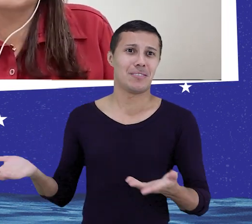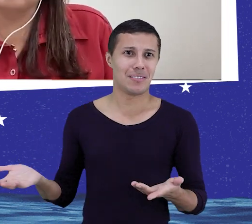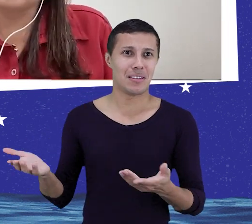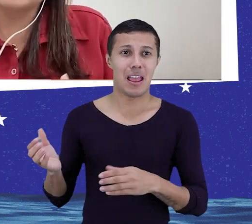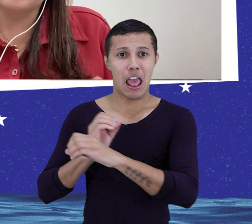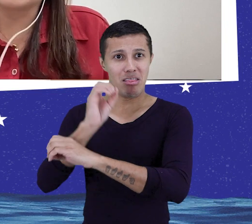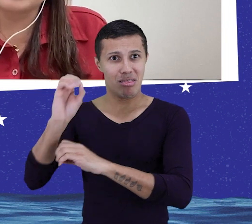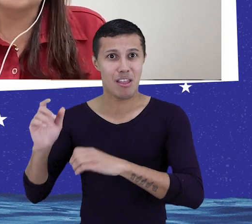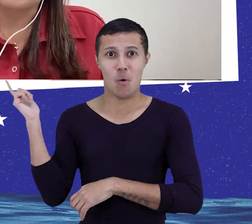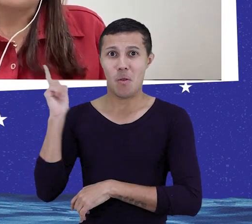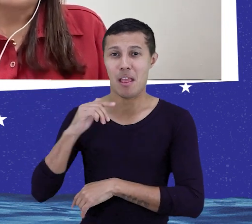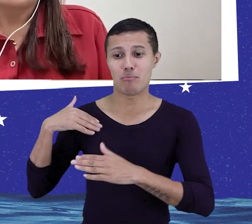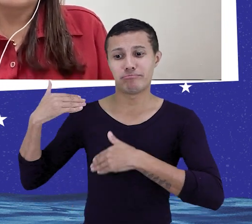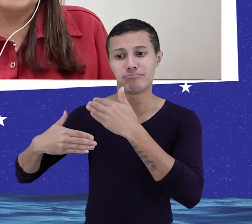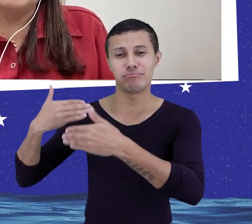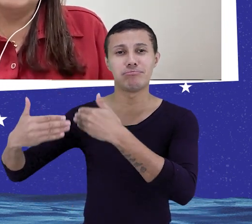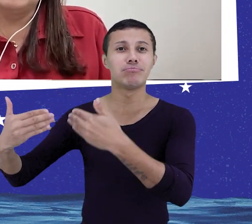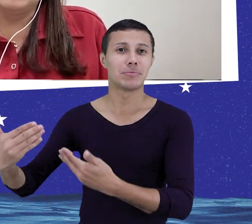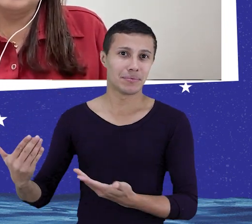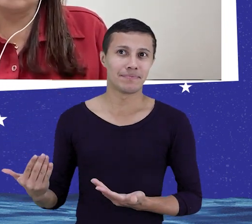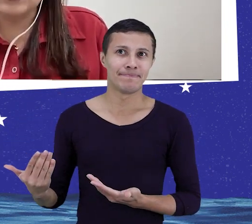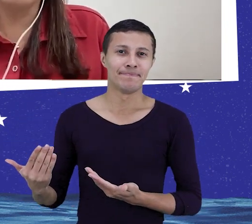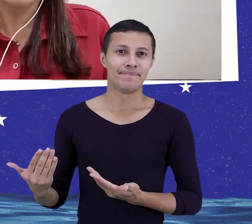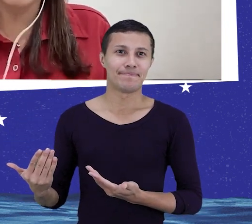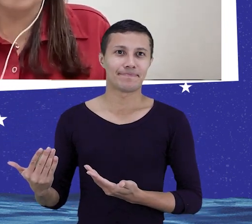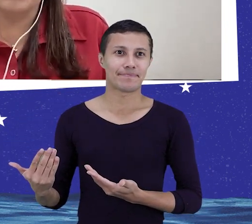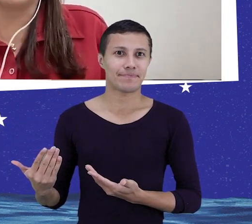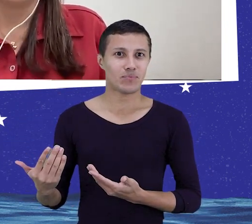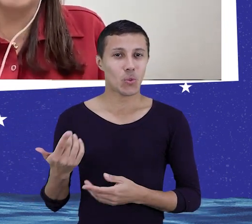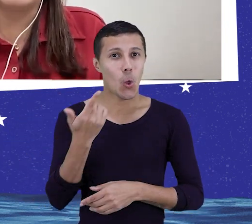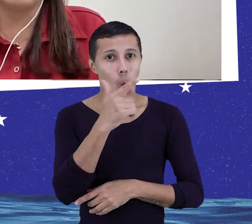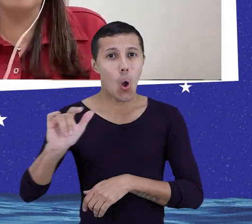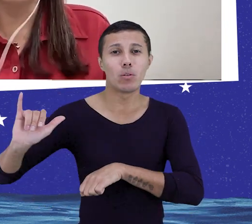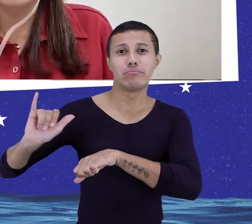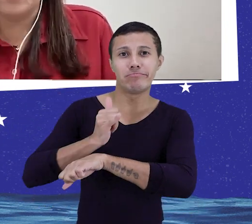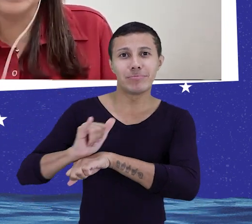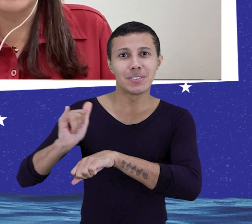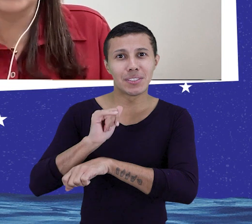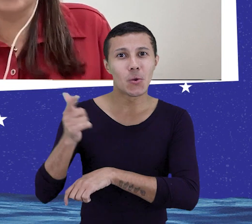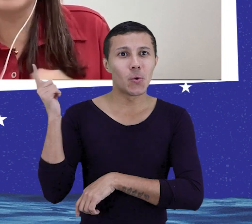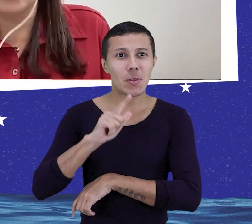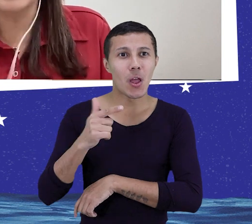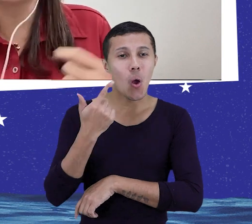ela consegue, ao longo desse processo, encontrar outras formas de ser outras